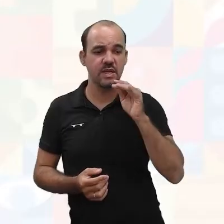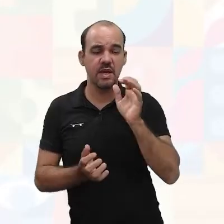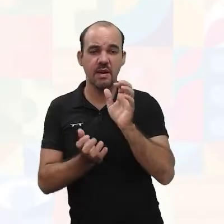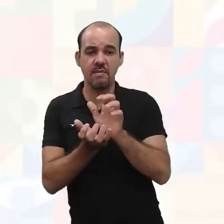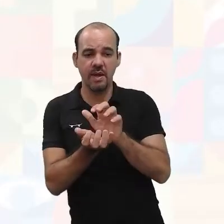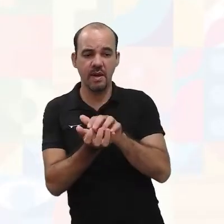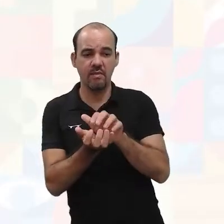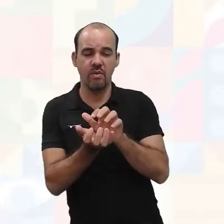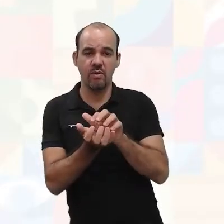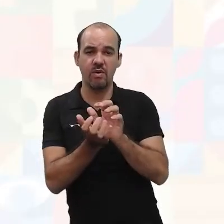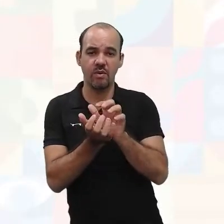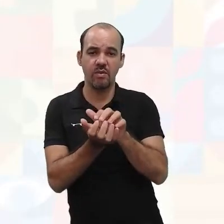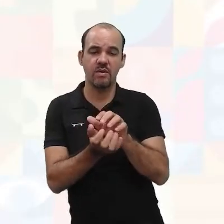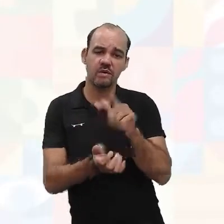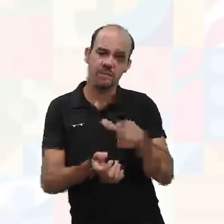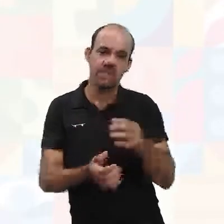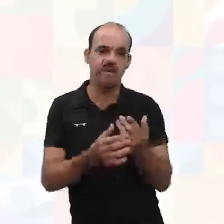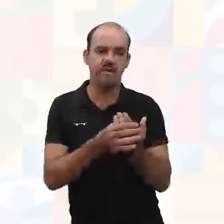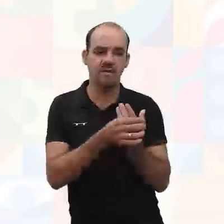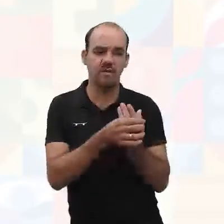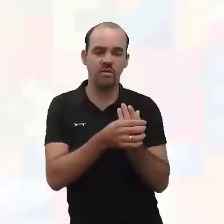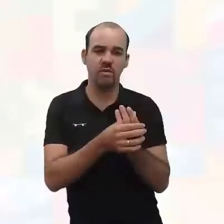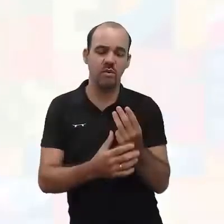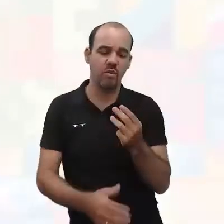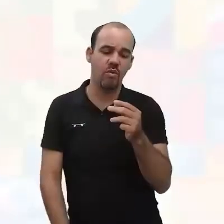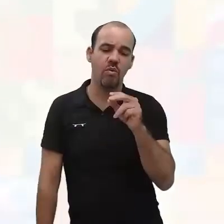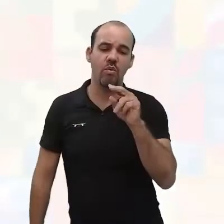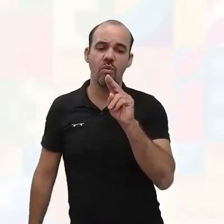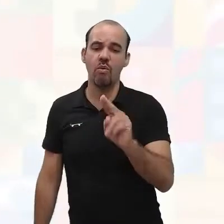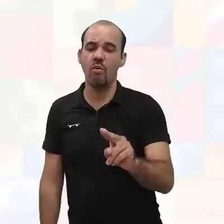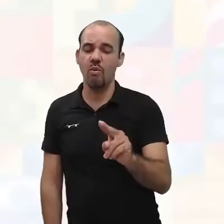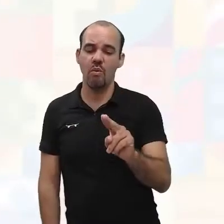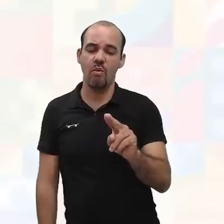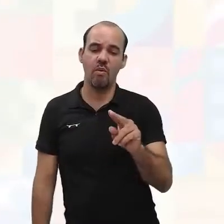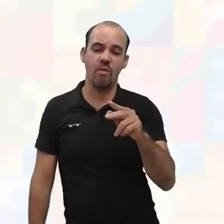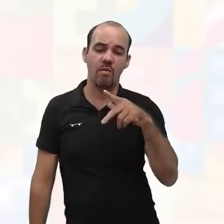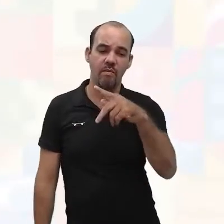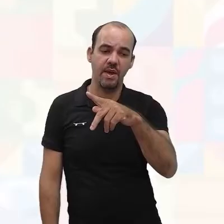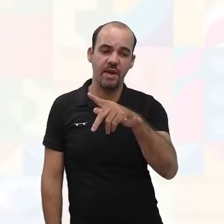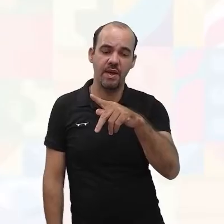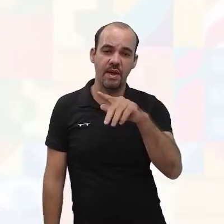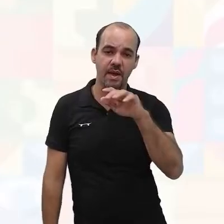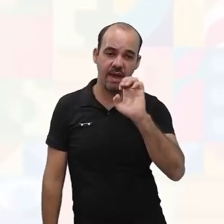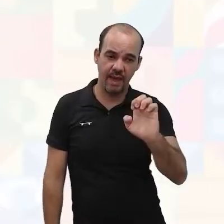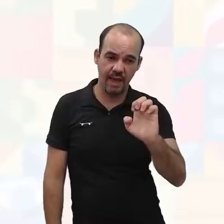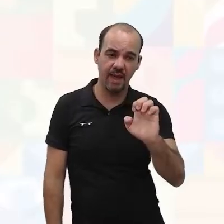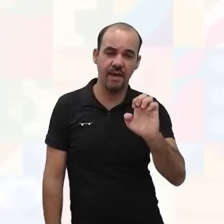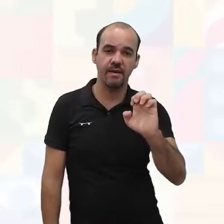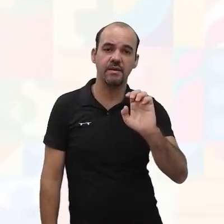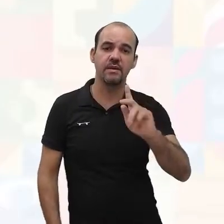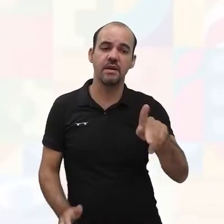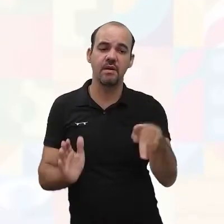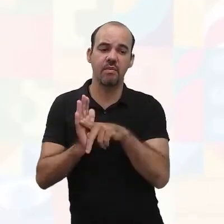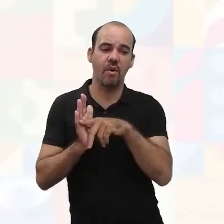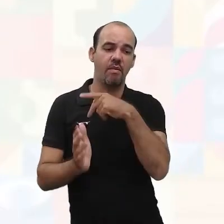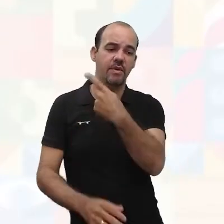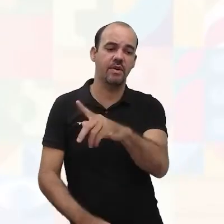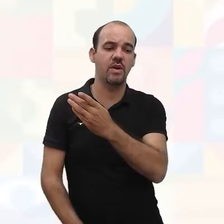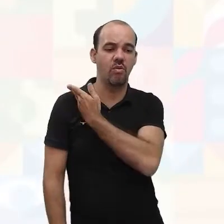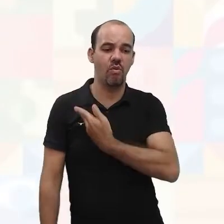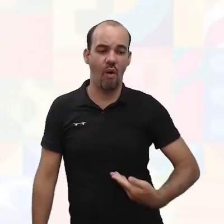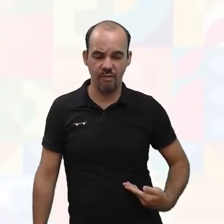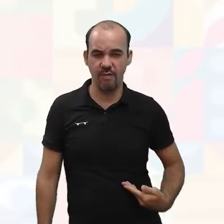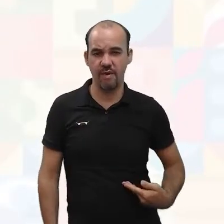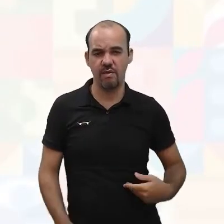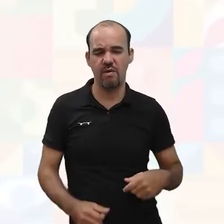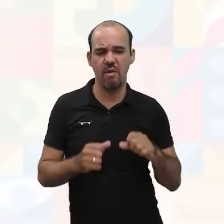temos a Universidade de Pernambuco, né? A UPE, que é uma autarquia que pertence ao Estado de Pernambuco. Sim, ele